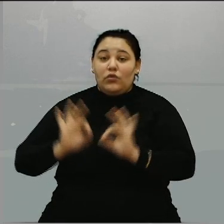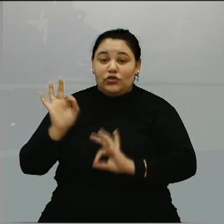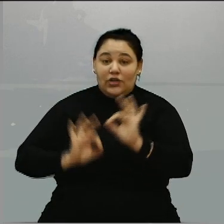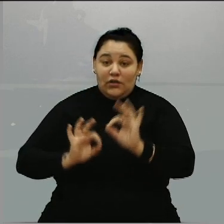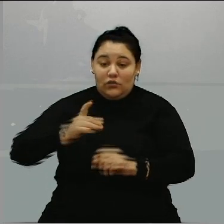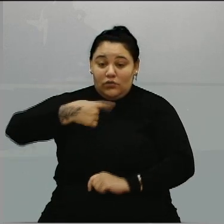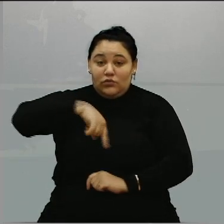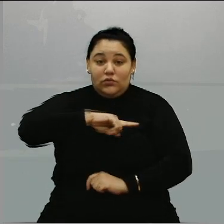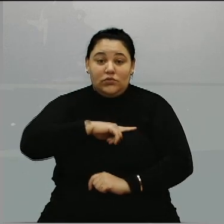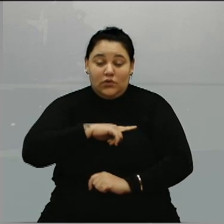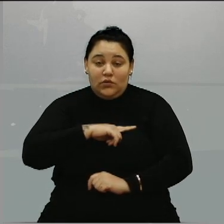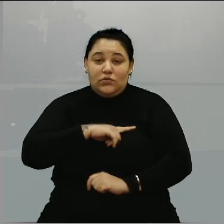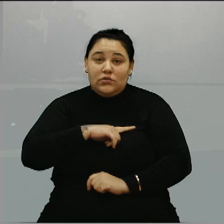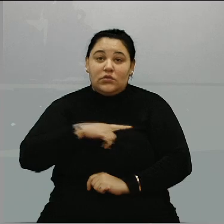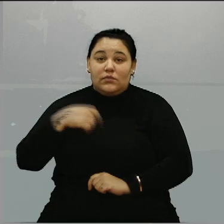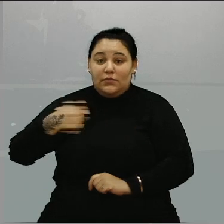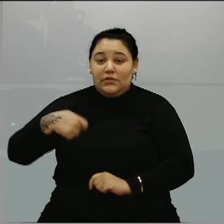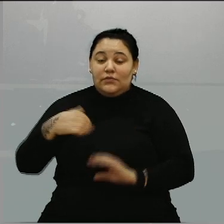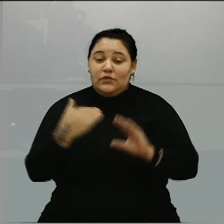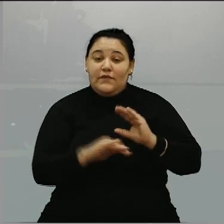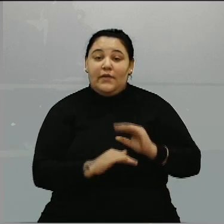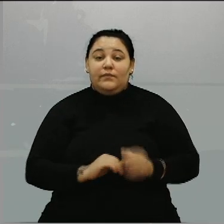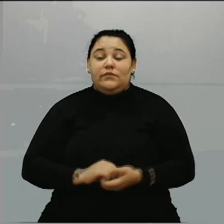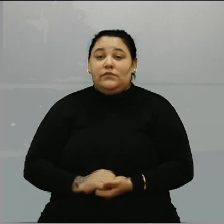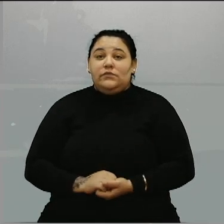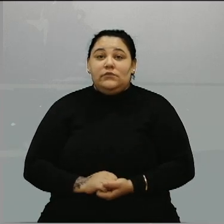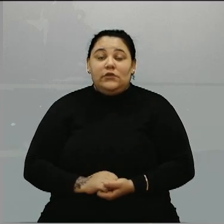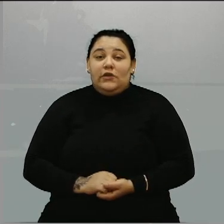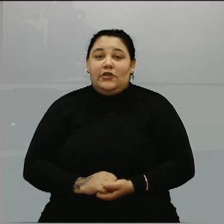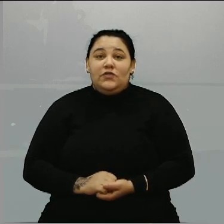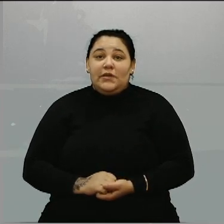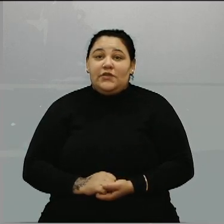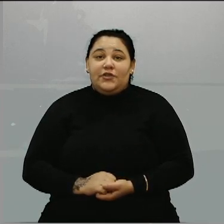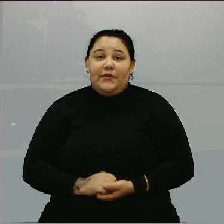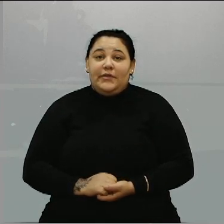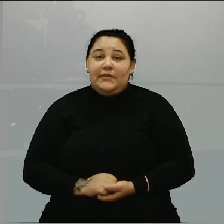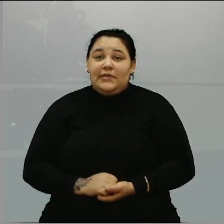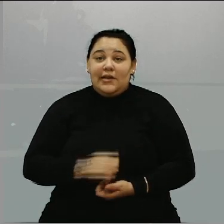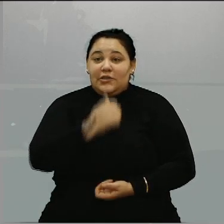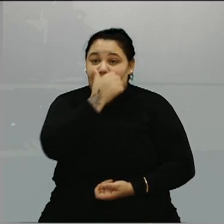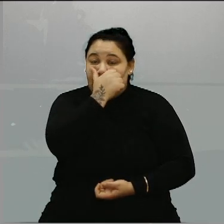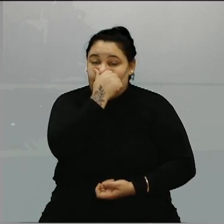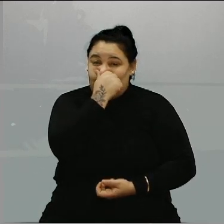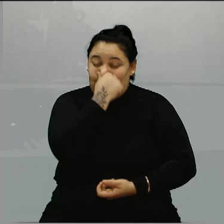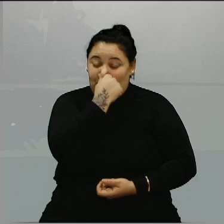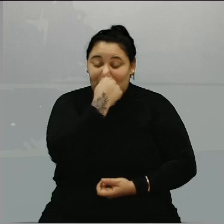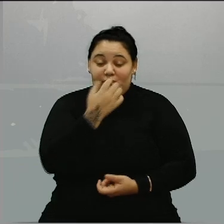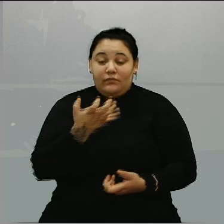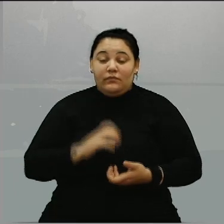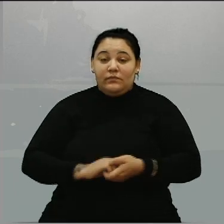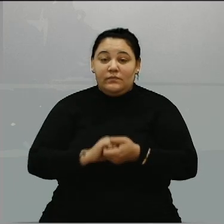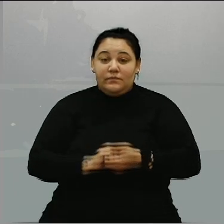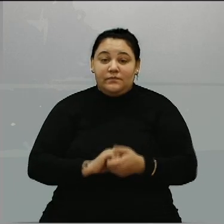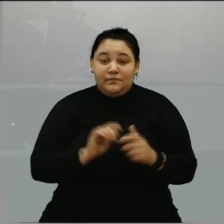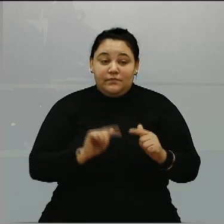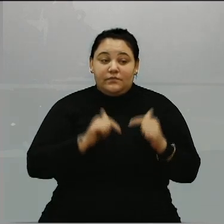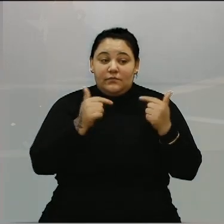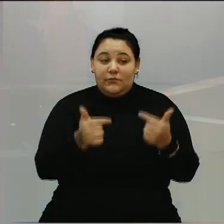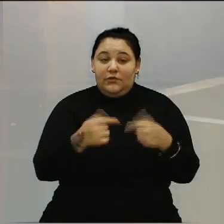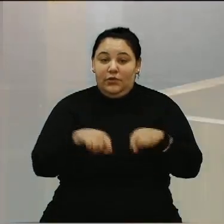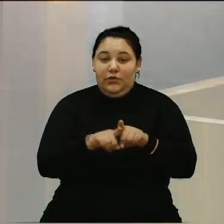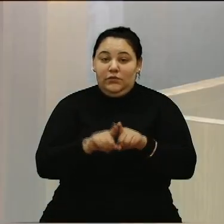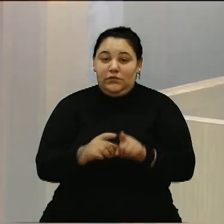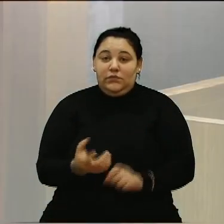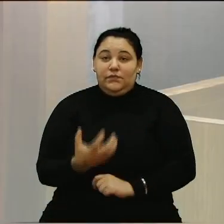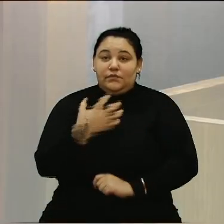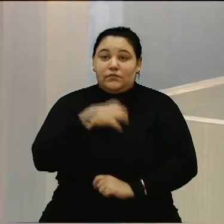vamos encaminhar? Eu aqui quero saudar a atitude na forma diligente que o